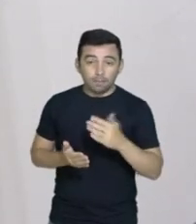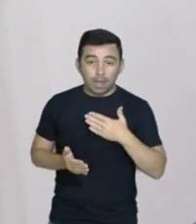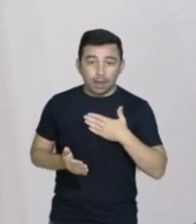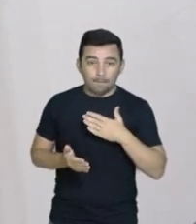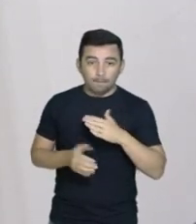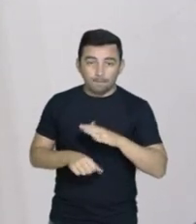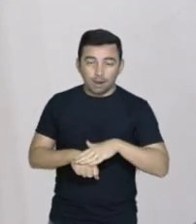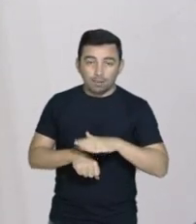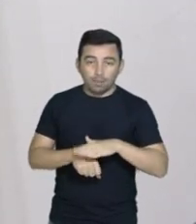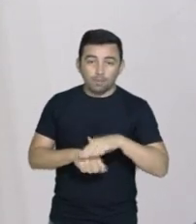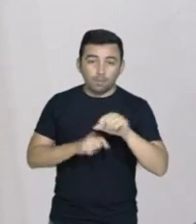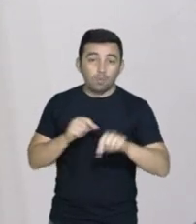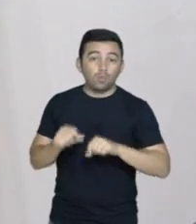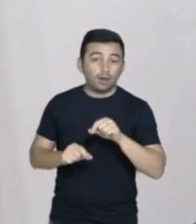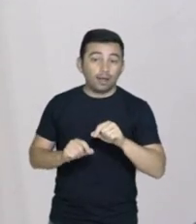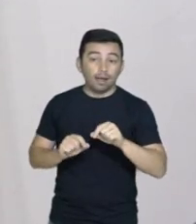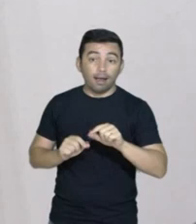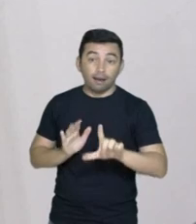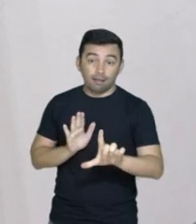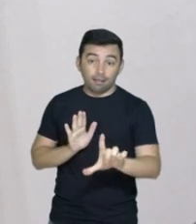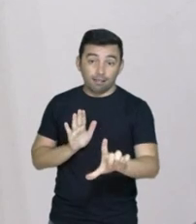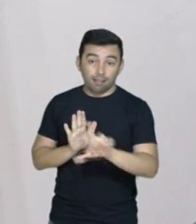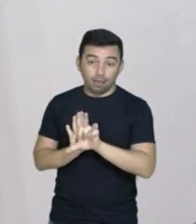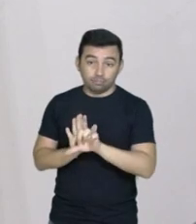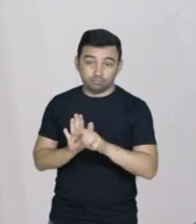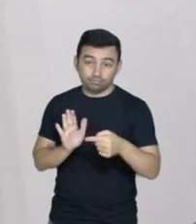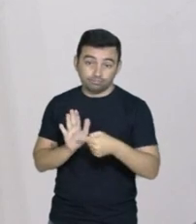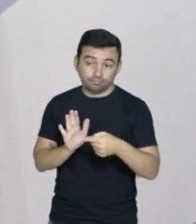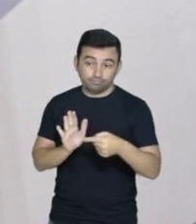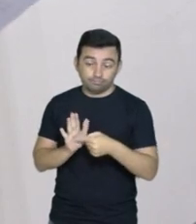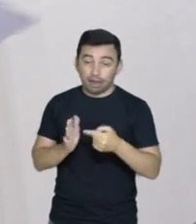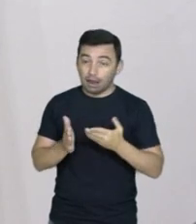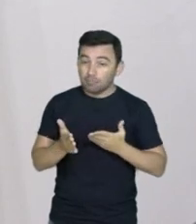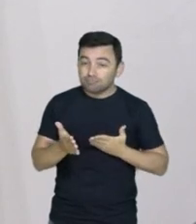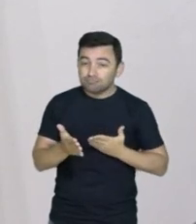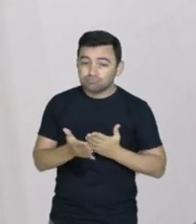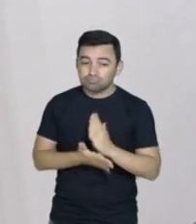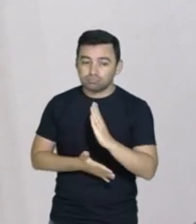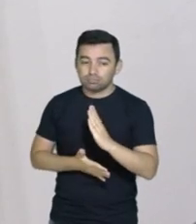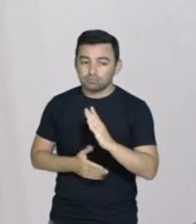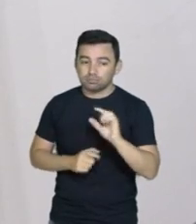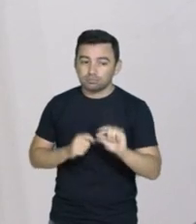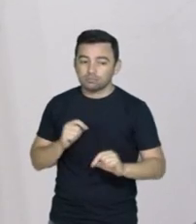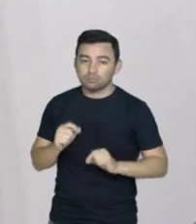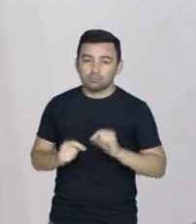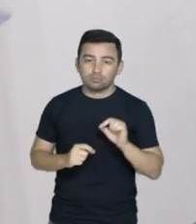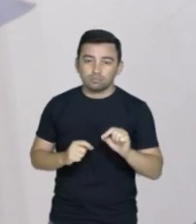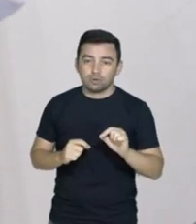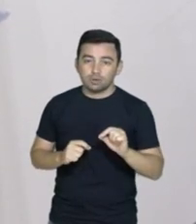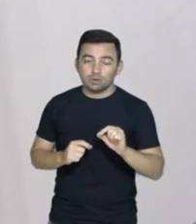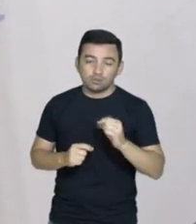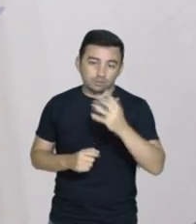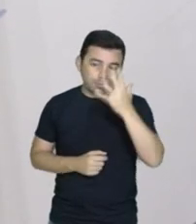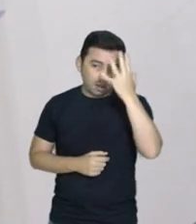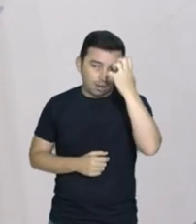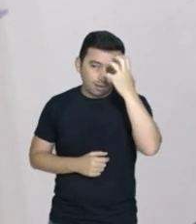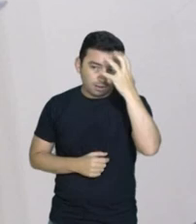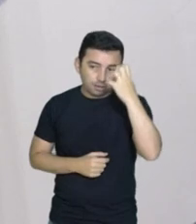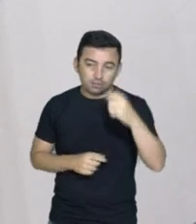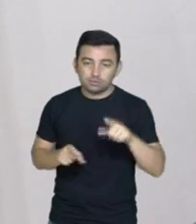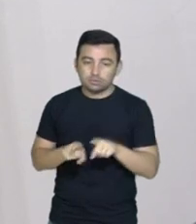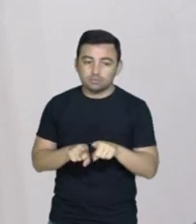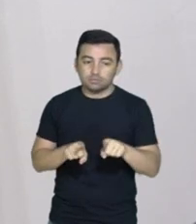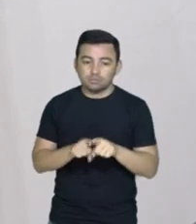uma lei aprovada por esse Parlamento de autoria na época deputado estadual Israel dos Santos hoje deputado federal